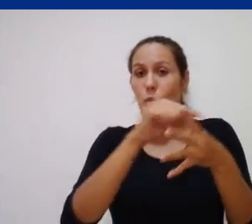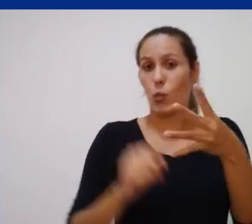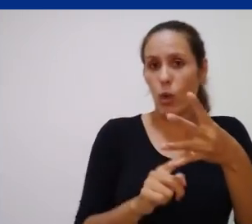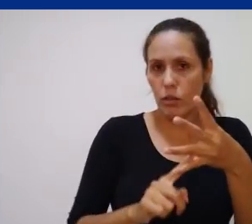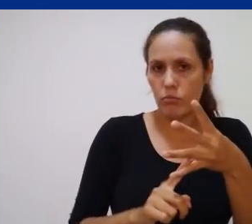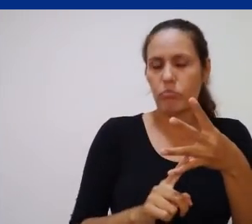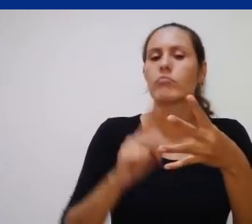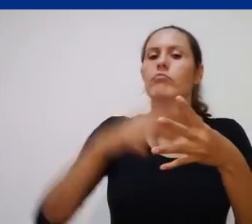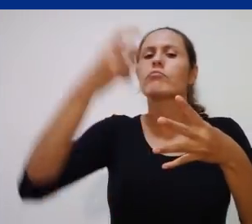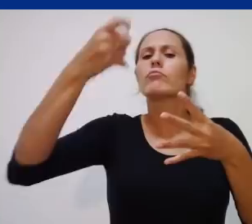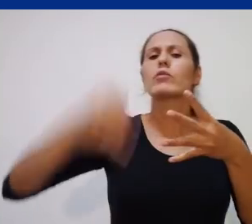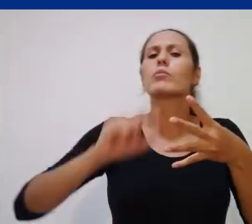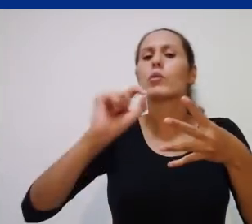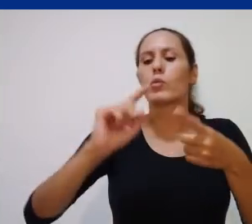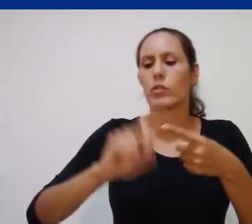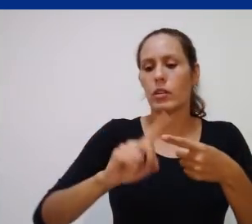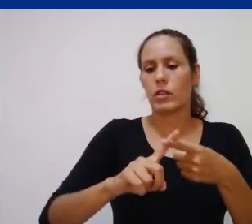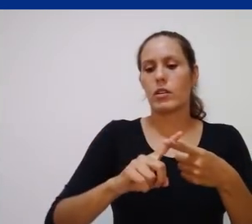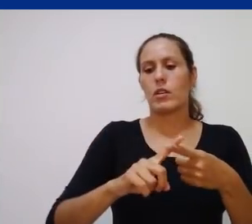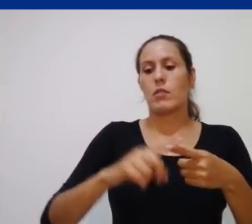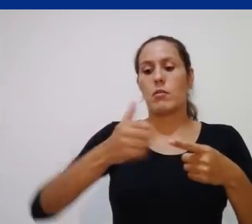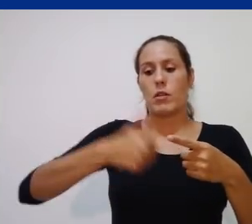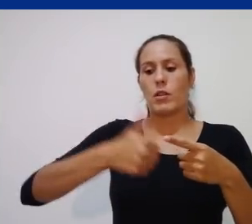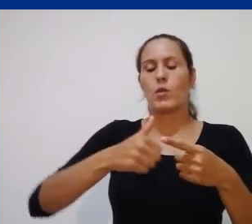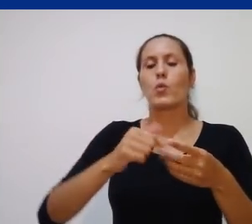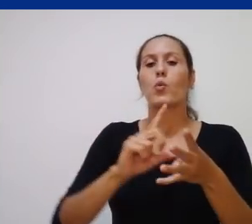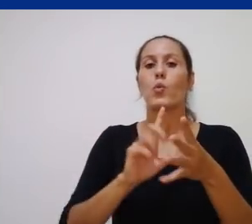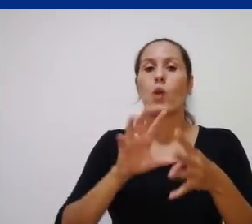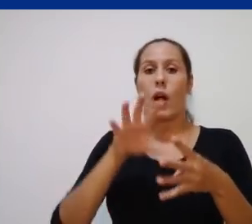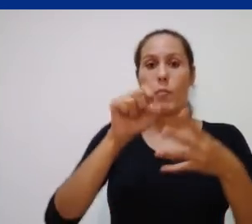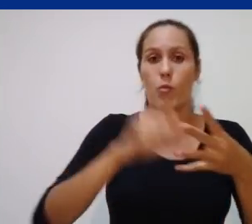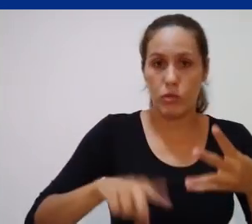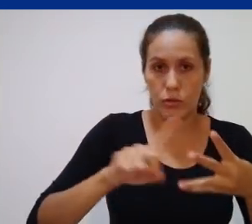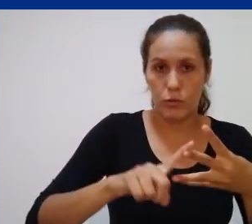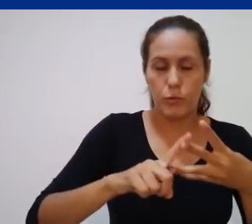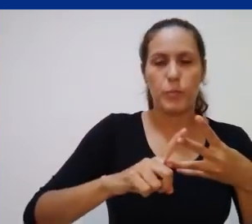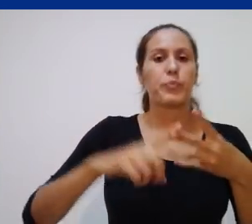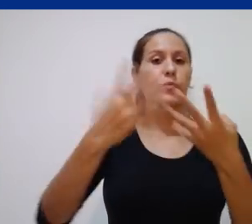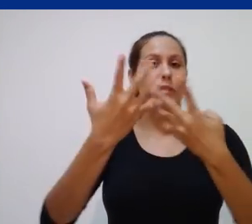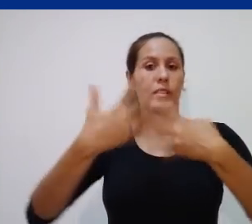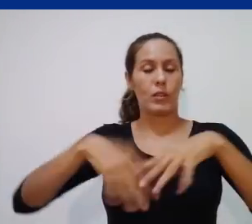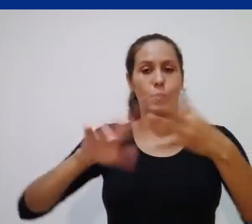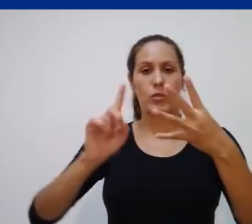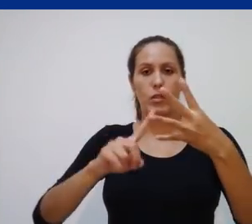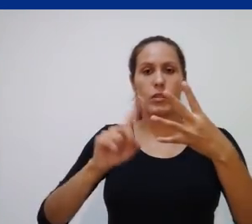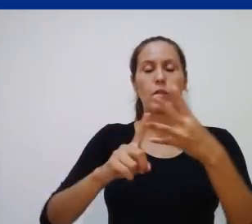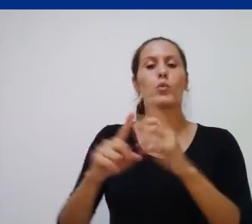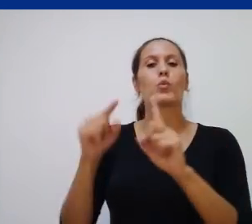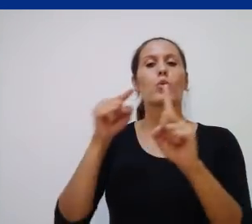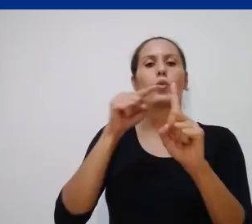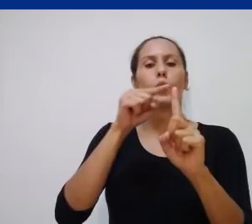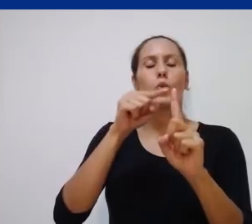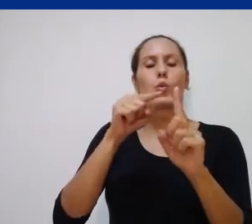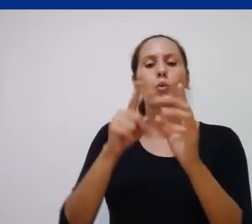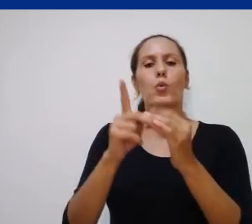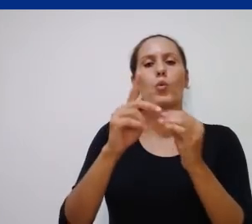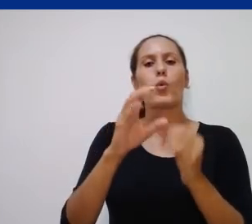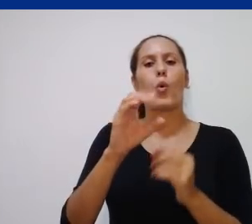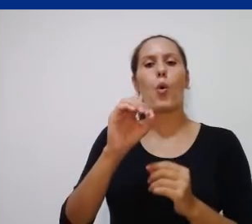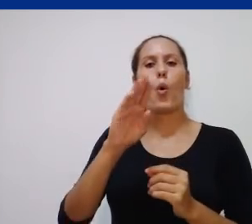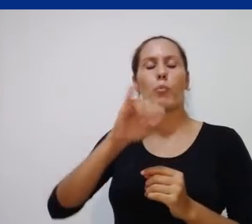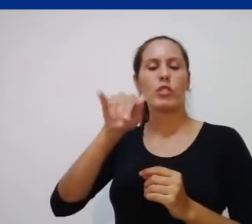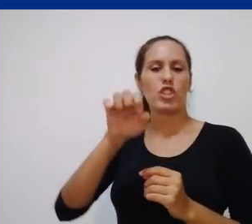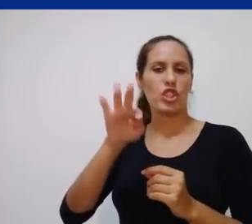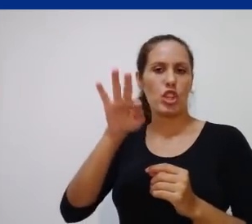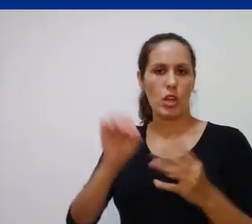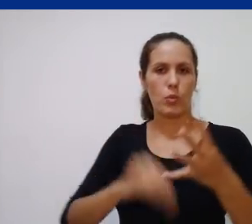uma pesquisa quanto à abordagem, quanto à natureza, quanto aos objetos envolvidos e quanto ao procedimento.